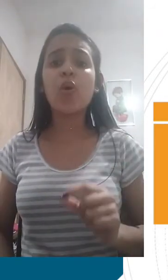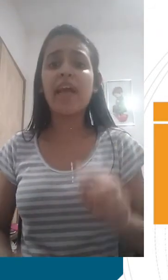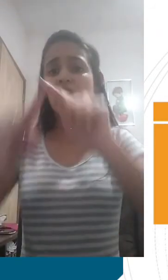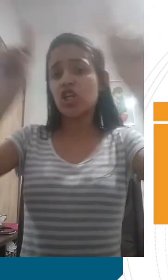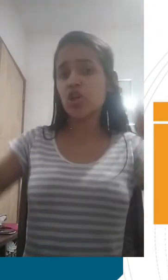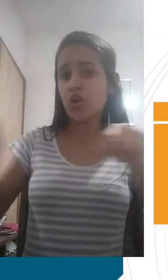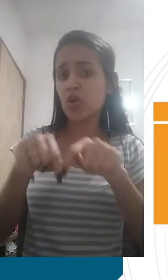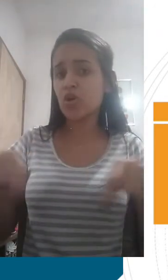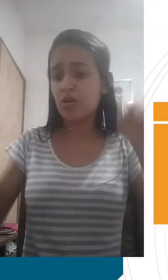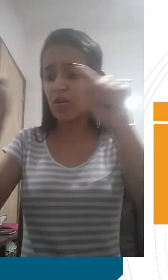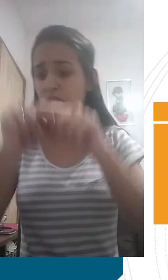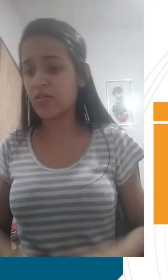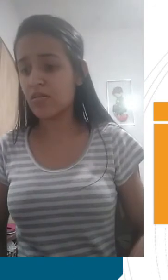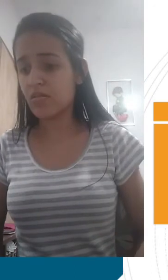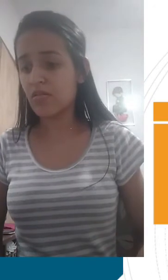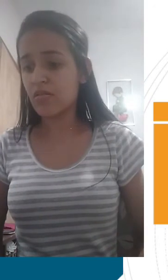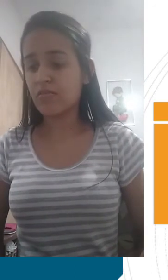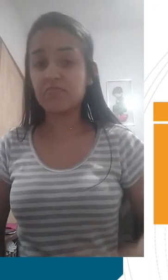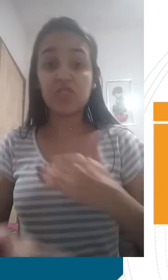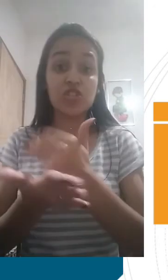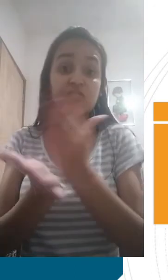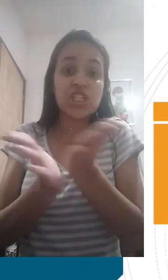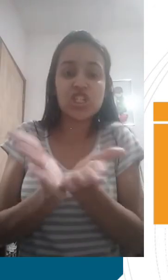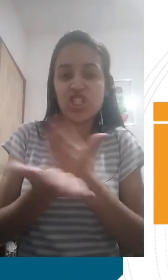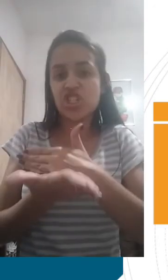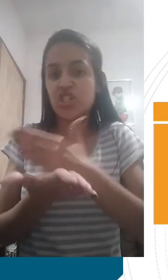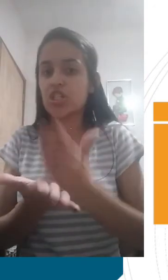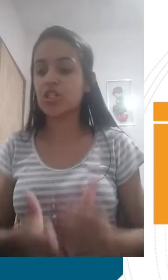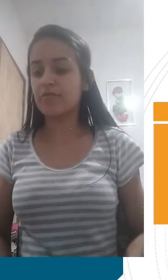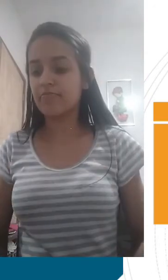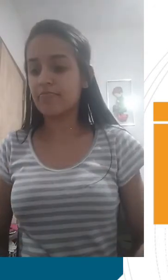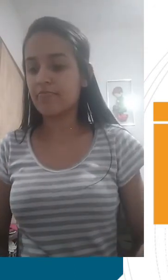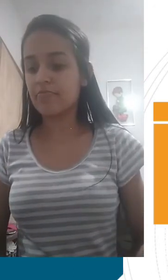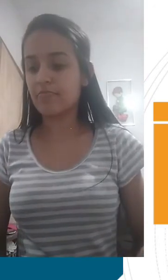mímese, fragmentação, multiplicidade dos